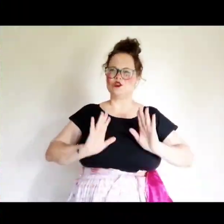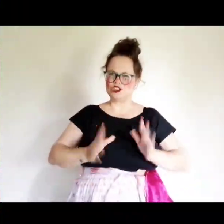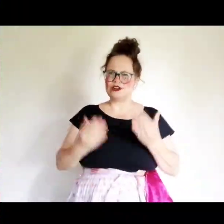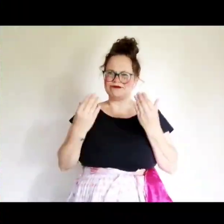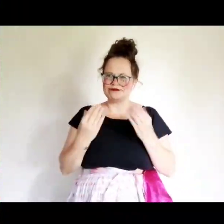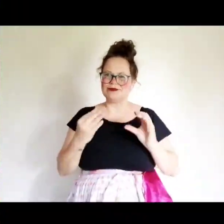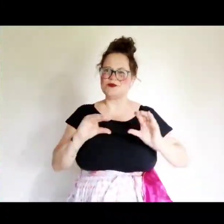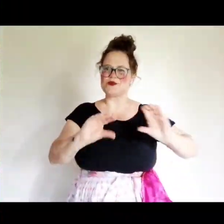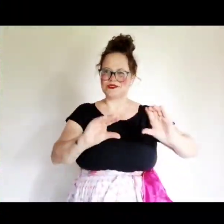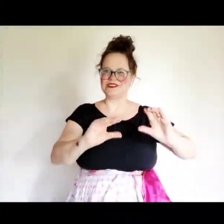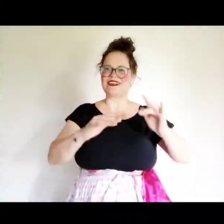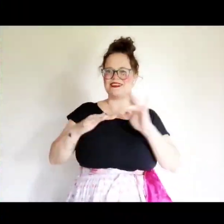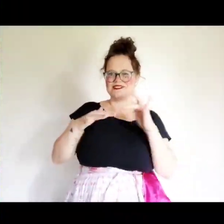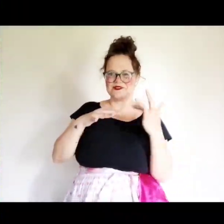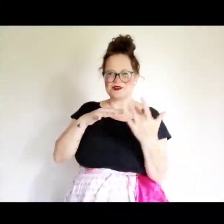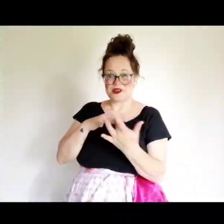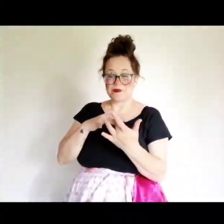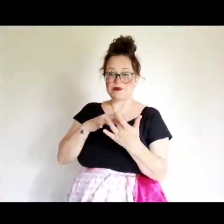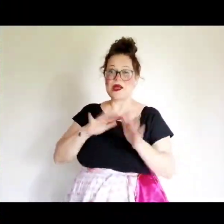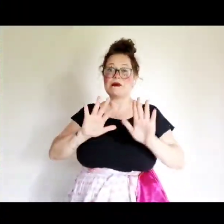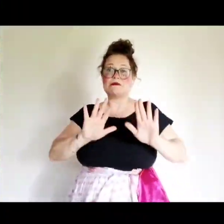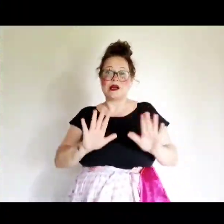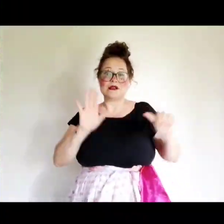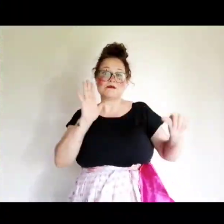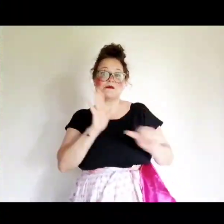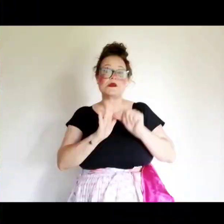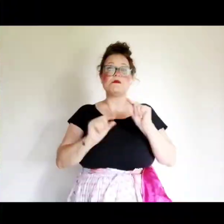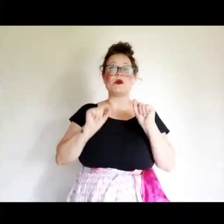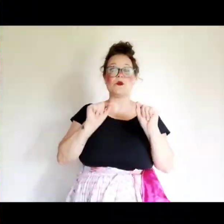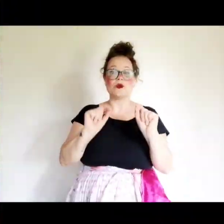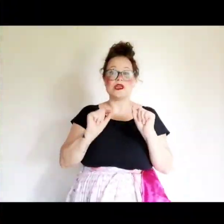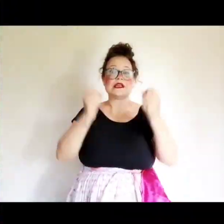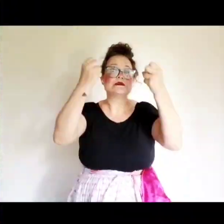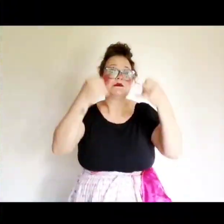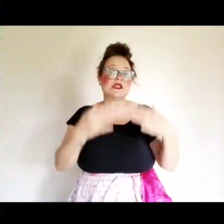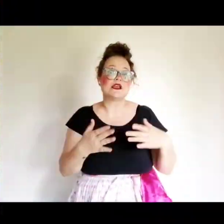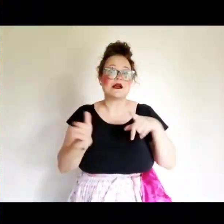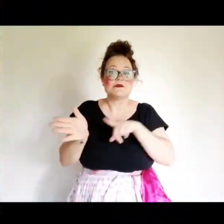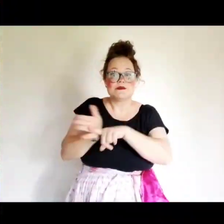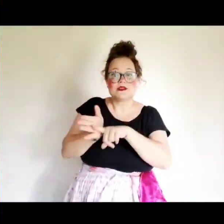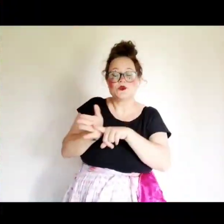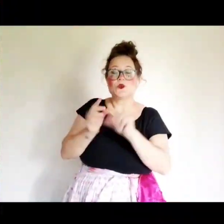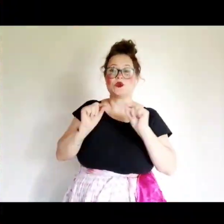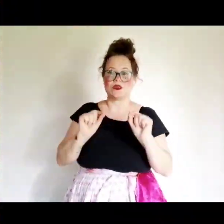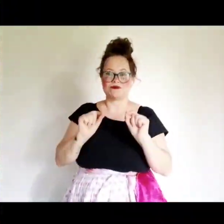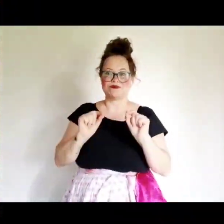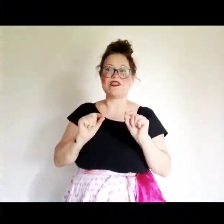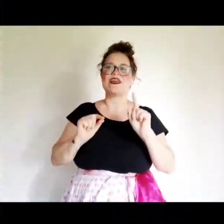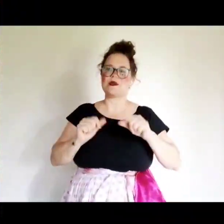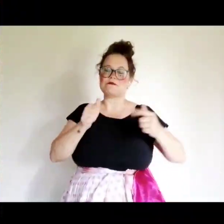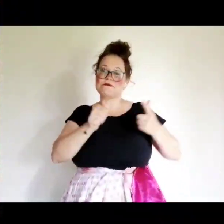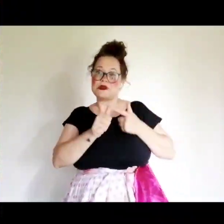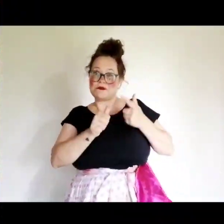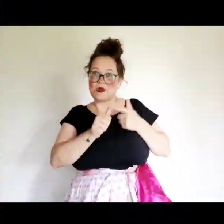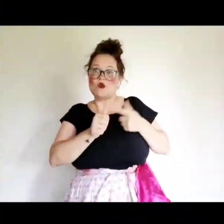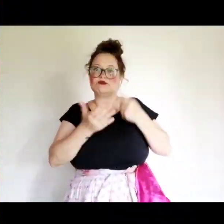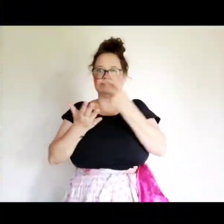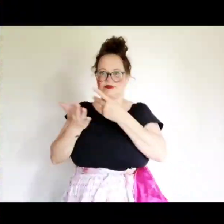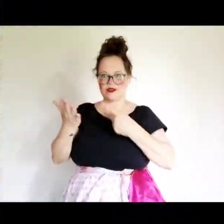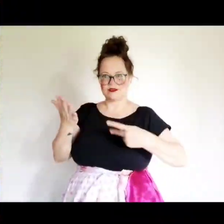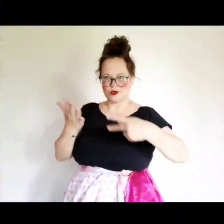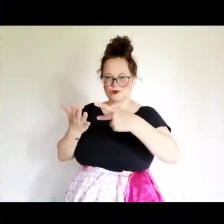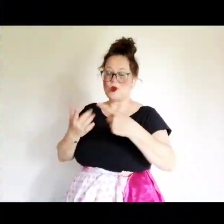E eu publiquei nas minhas redes. Mas a primeira etapa que eu quero falar da pesquisa foram os desenhos mesmo. Porque